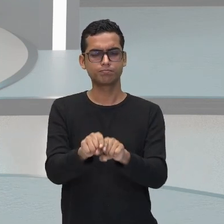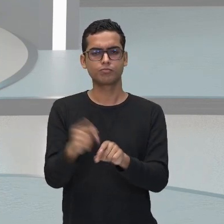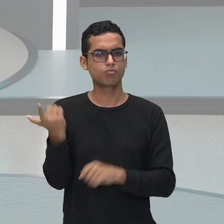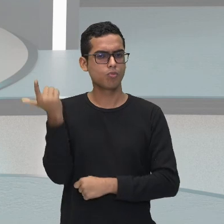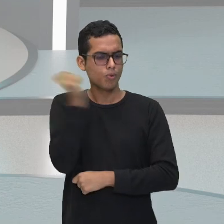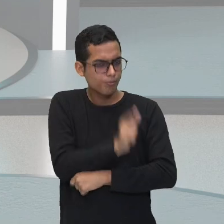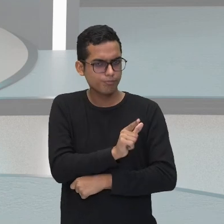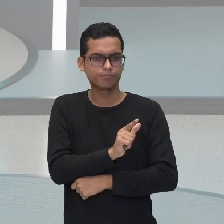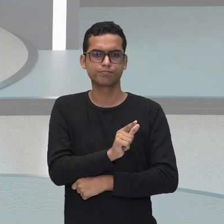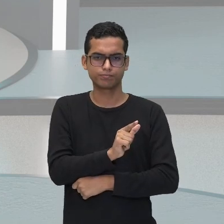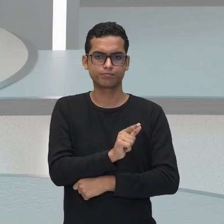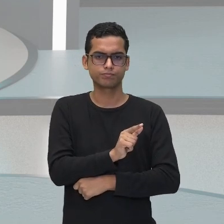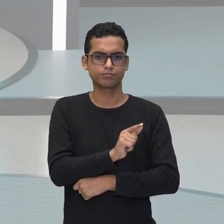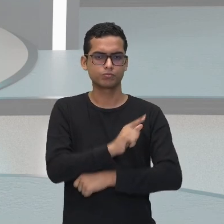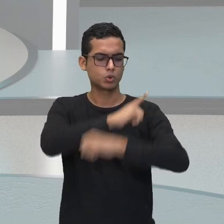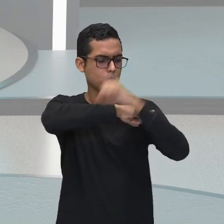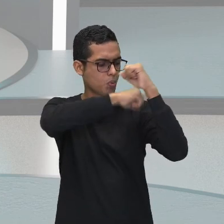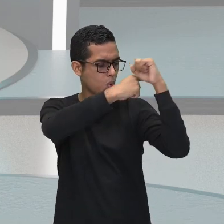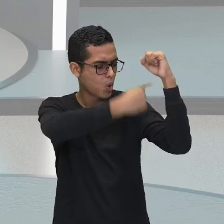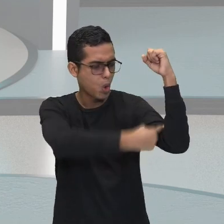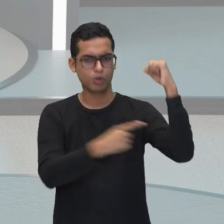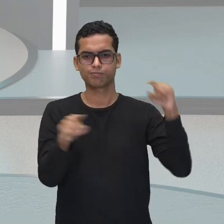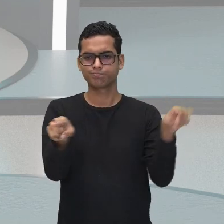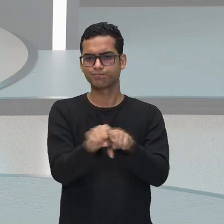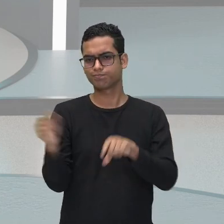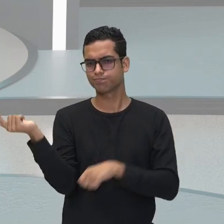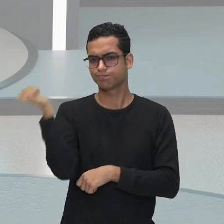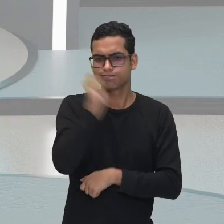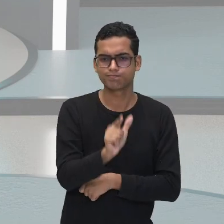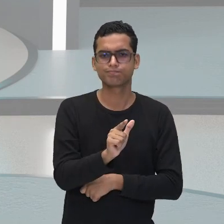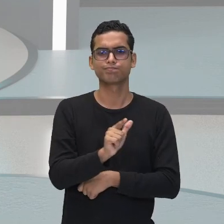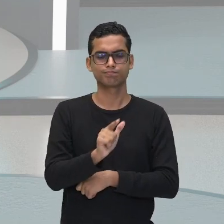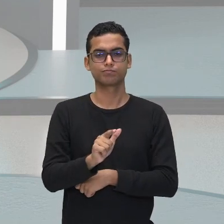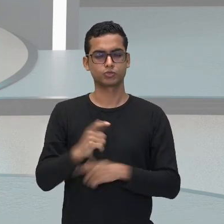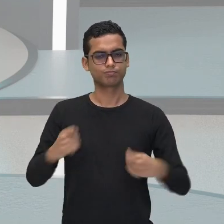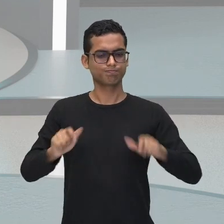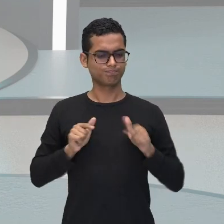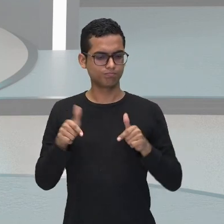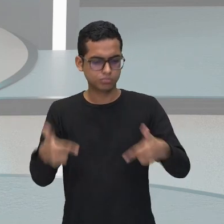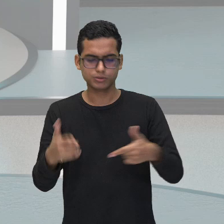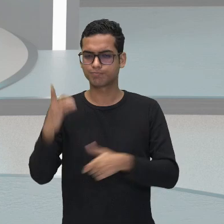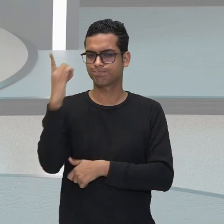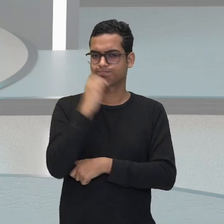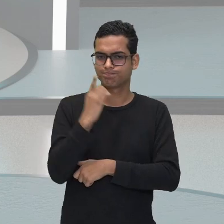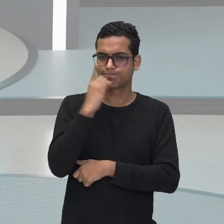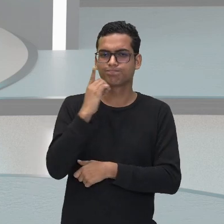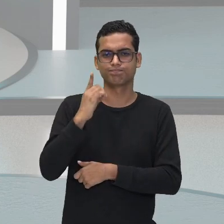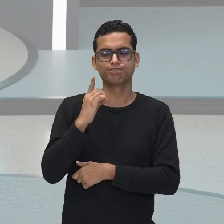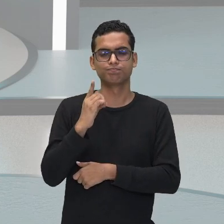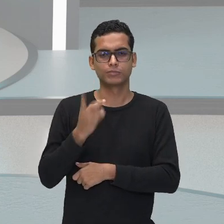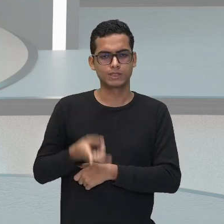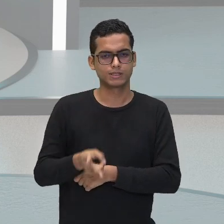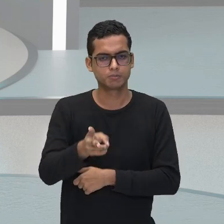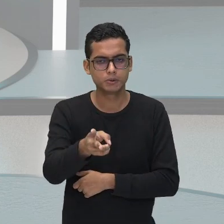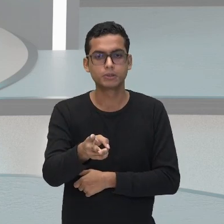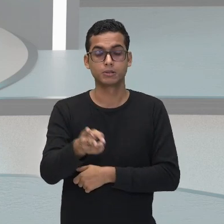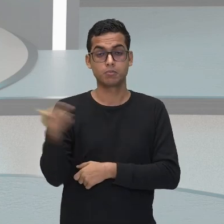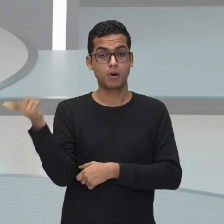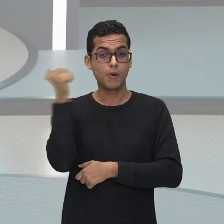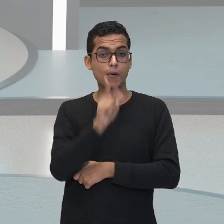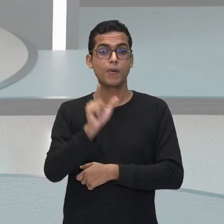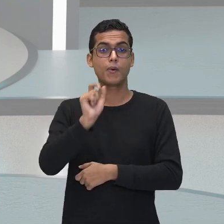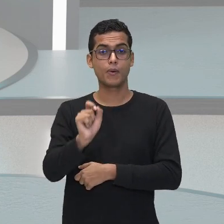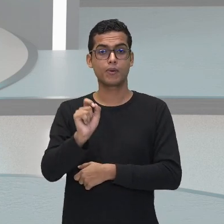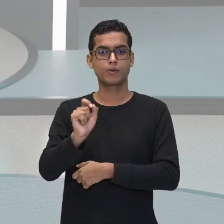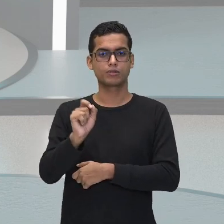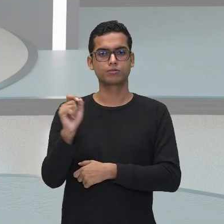precisavam de ter essa atividade física ali constante e presente no seu dia a dia, justamente para que